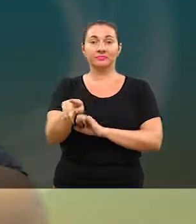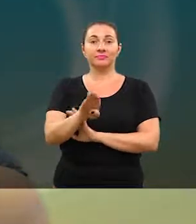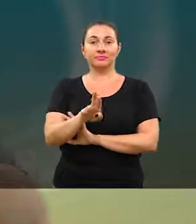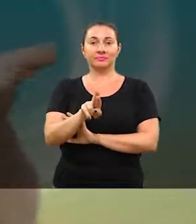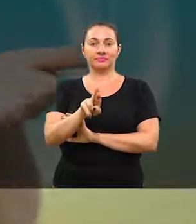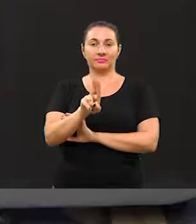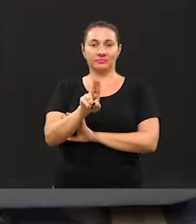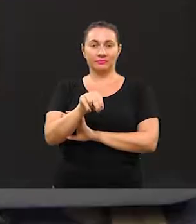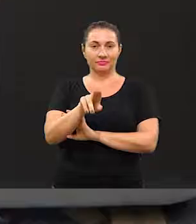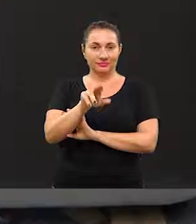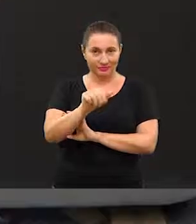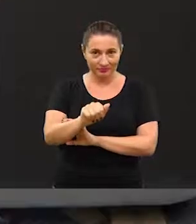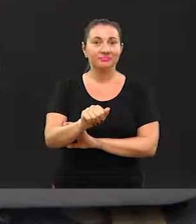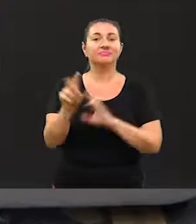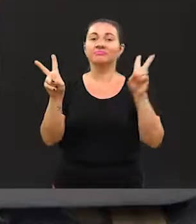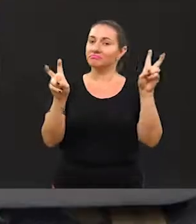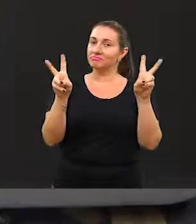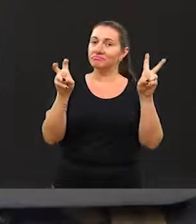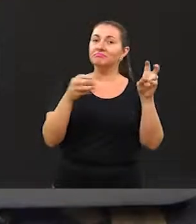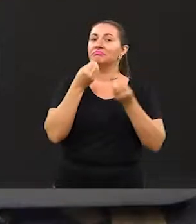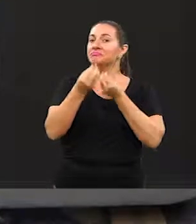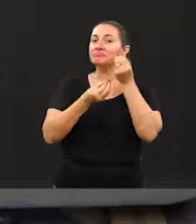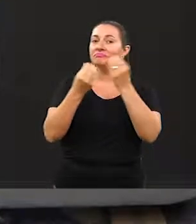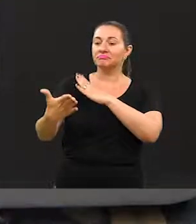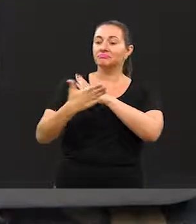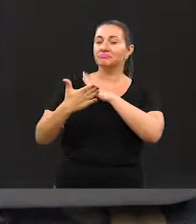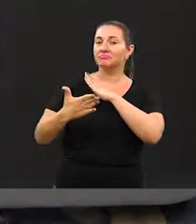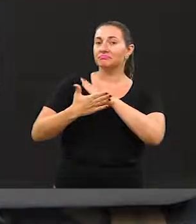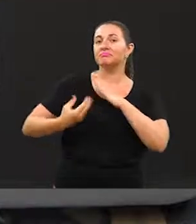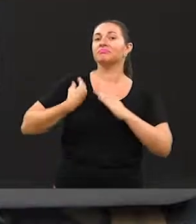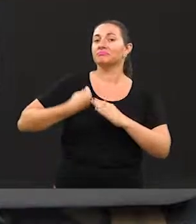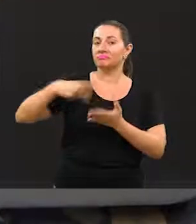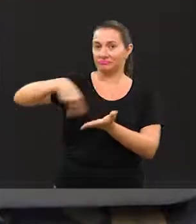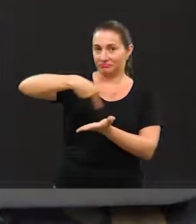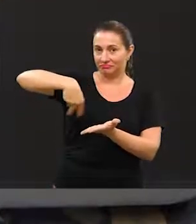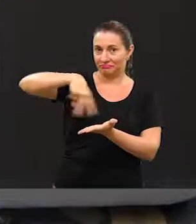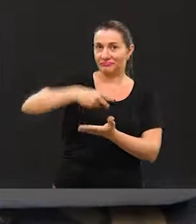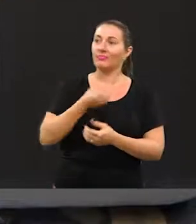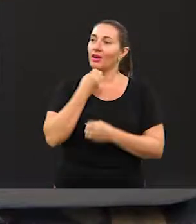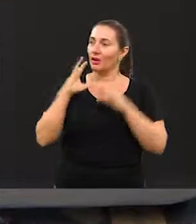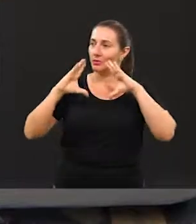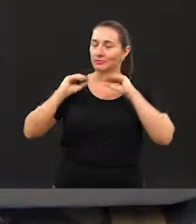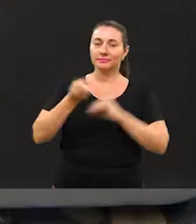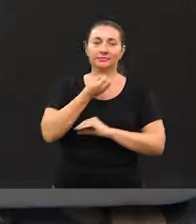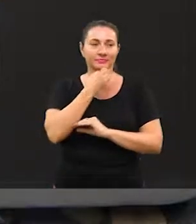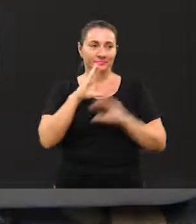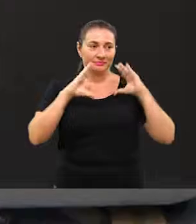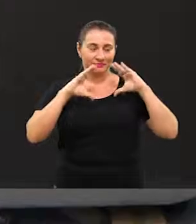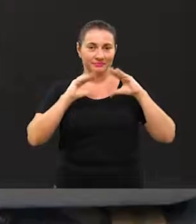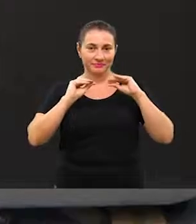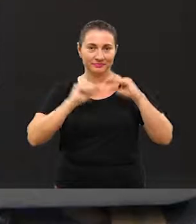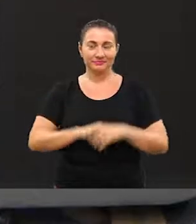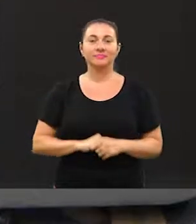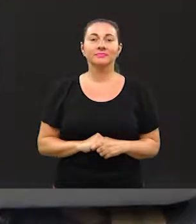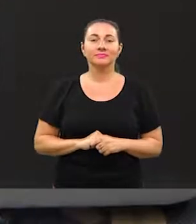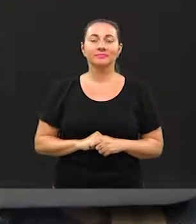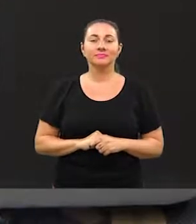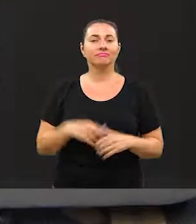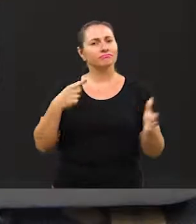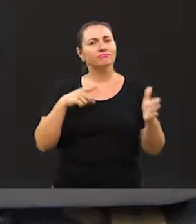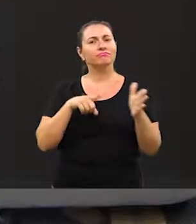professora de dança, Bruna Girardello, sobre os benefícios que a dança pode nos proporcionar. Boa noite, Bruna. Boa noite, Alice.